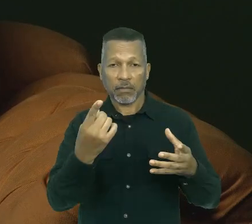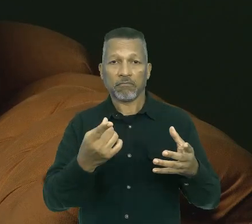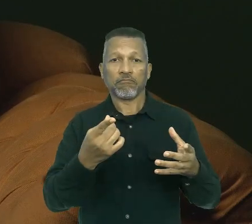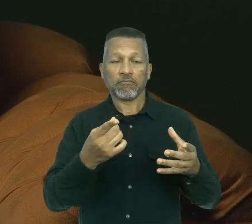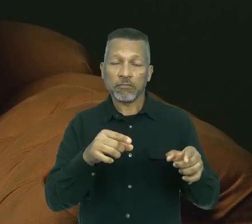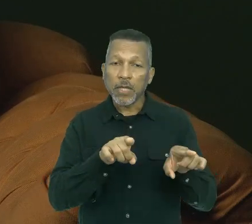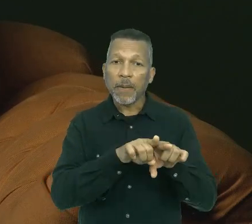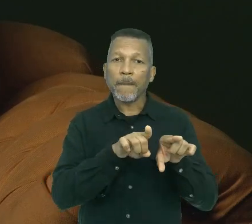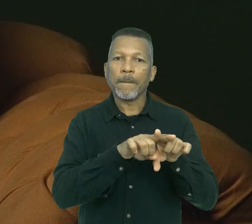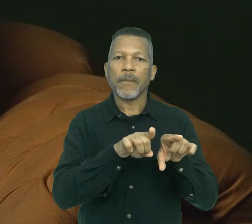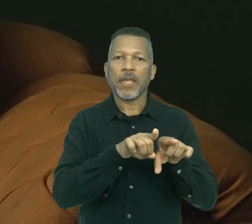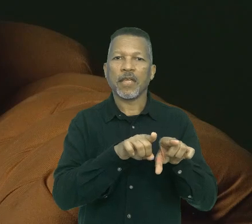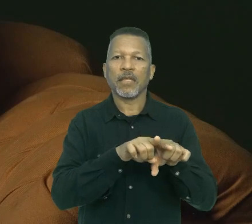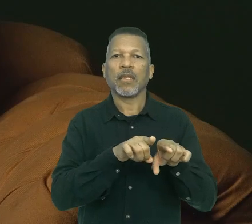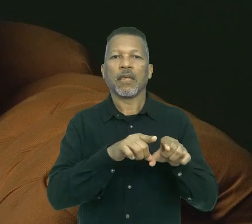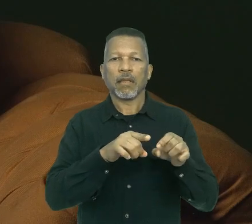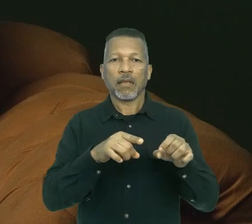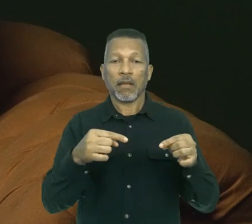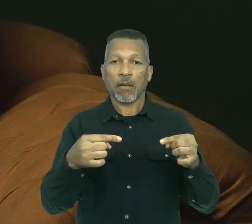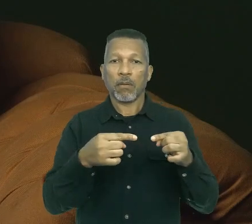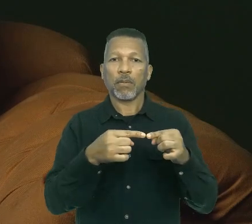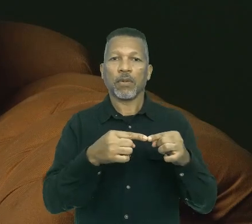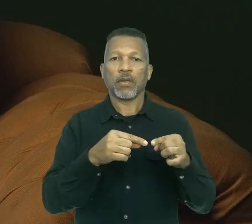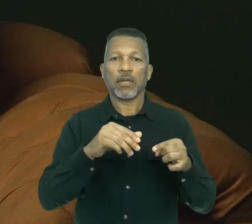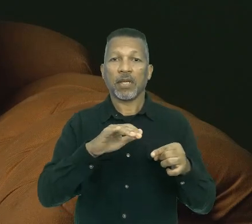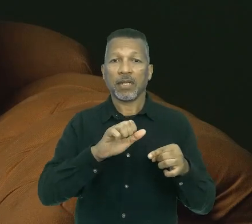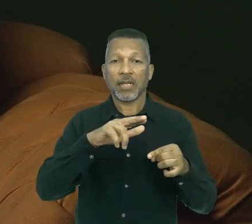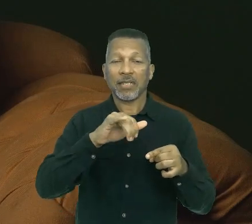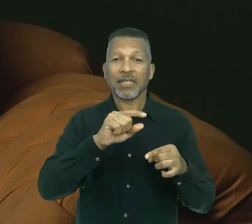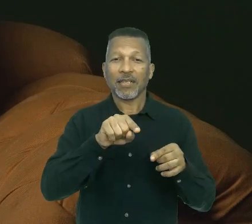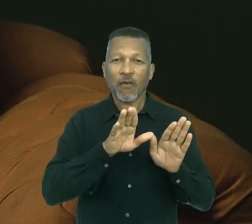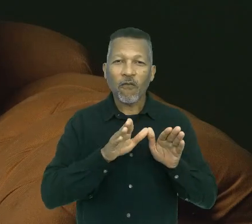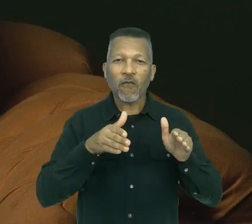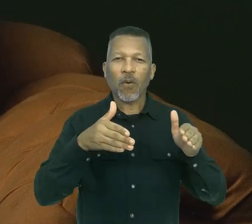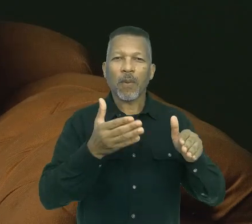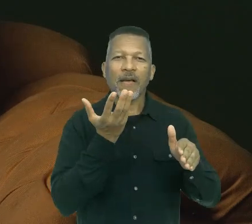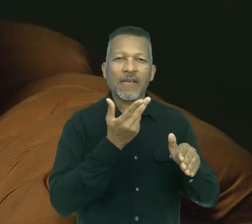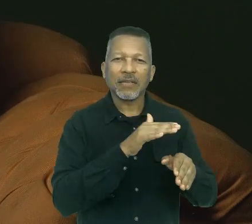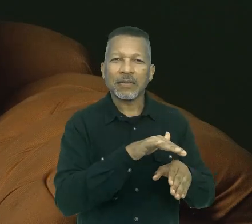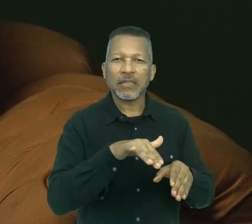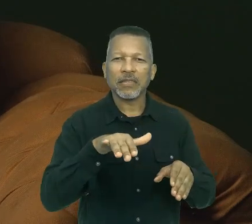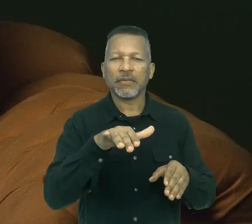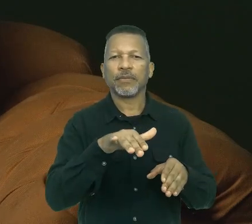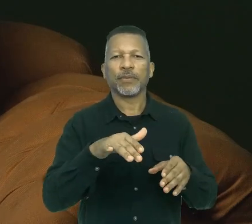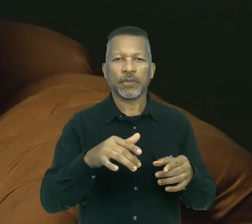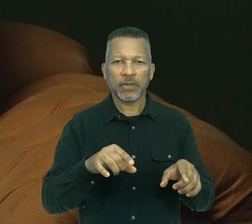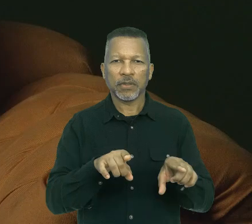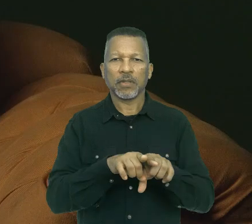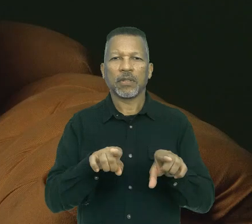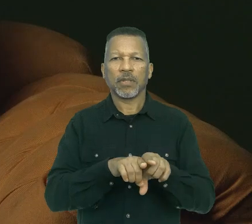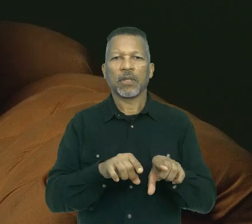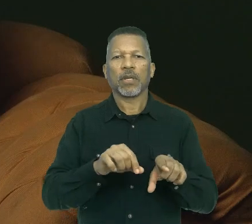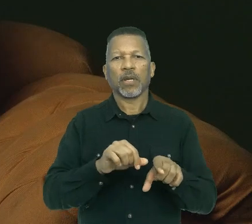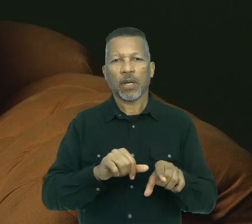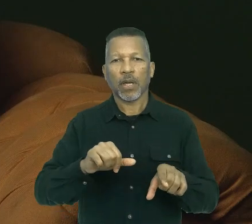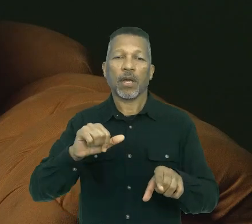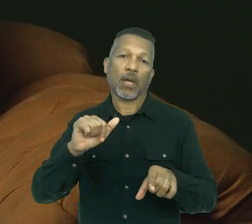uma parte do Enartes dedicada às infâncias. A gente faz a Aquenda, que